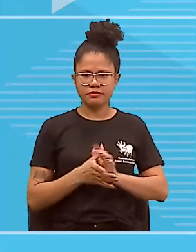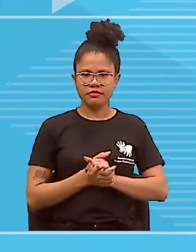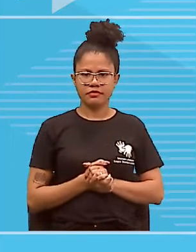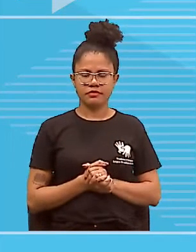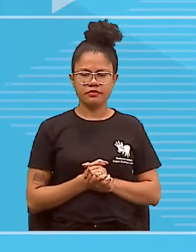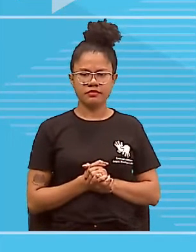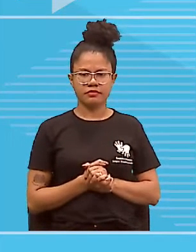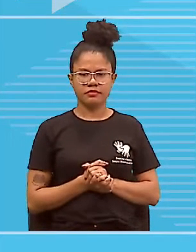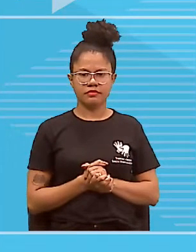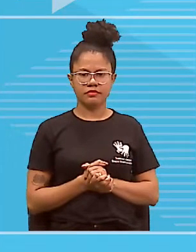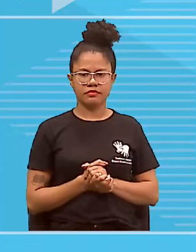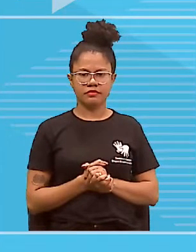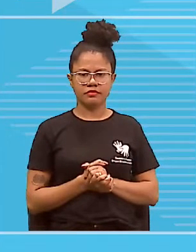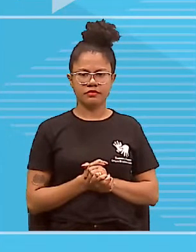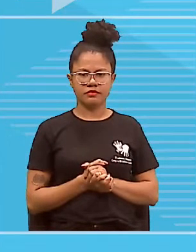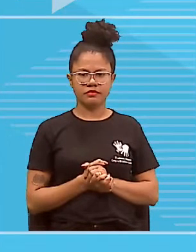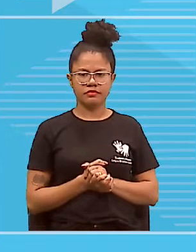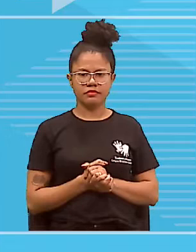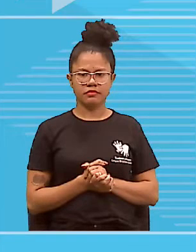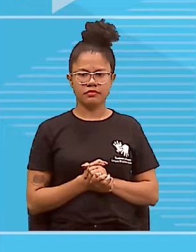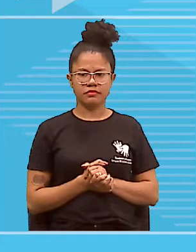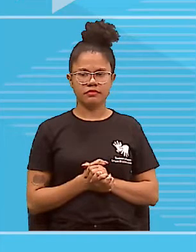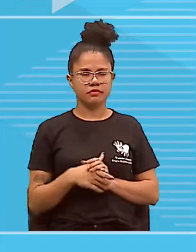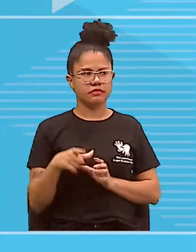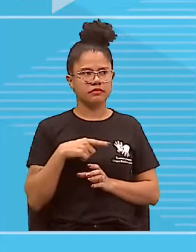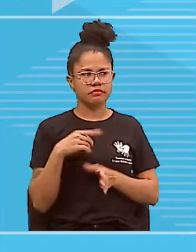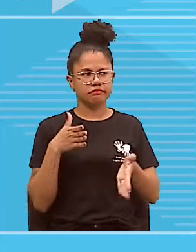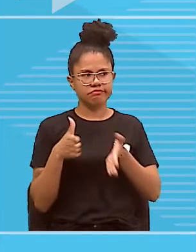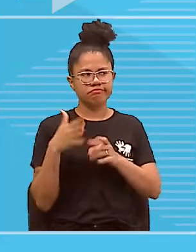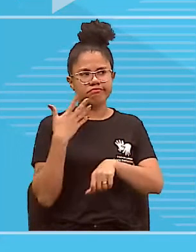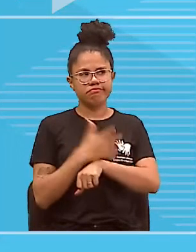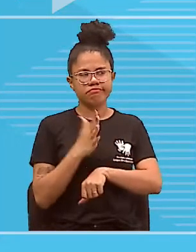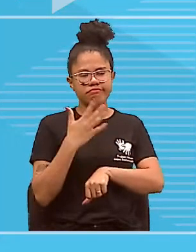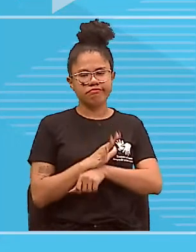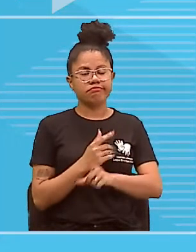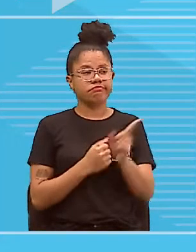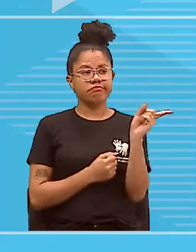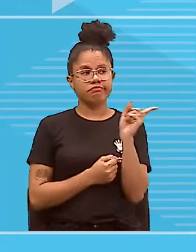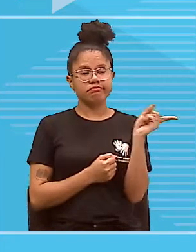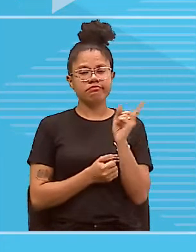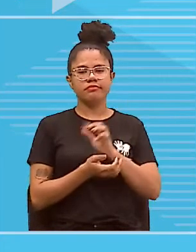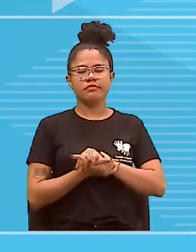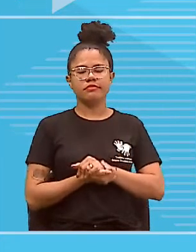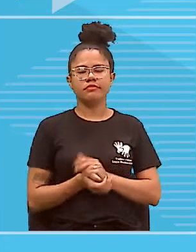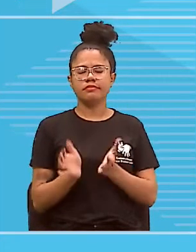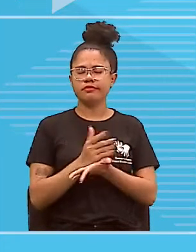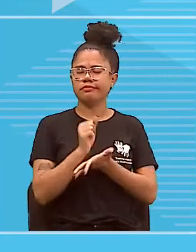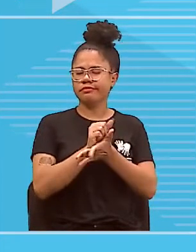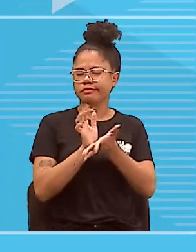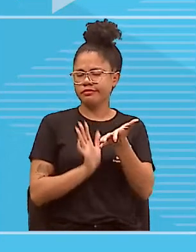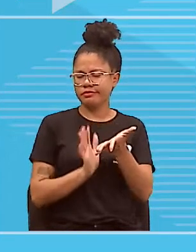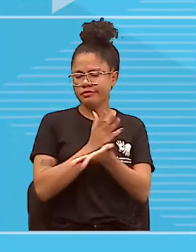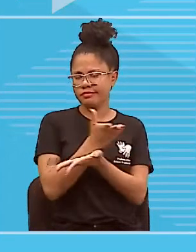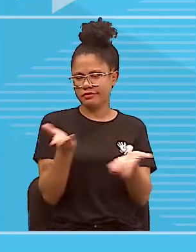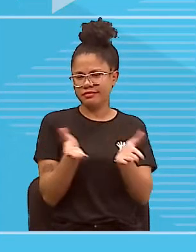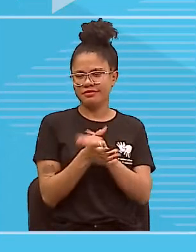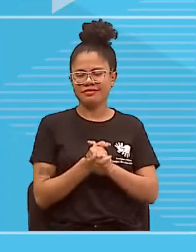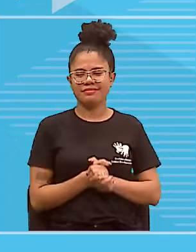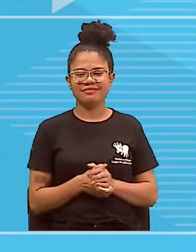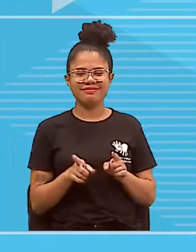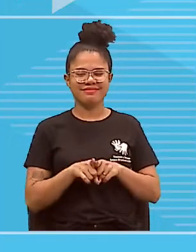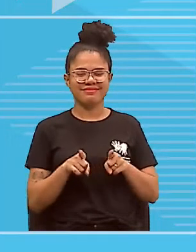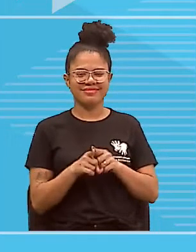e também teremos o nosso momentinho de prática onde eu vou trabalhar algumas questões com vocês e